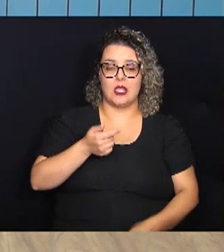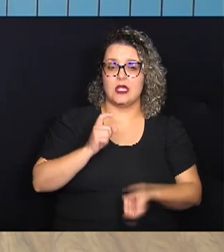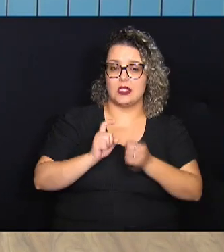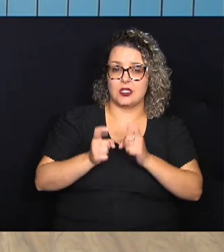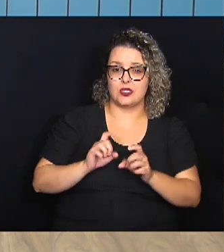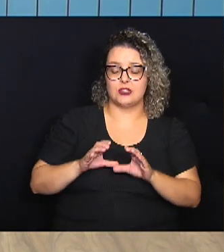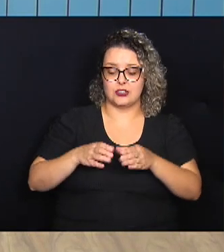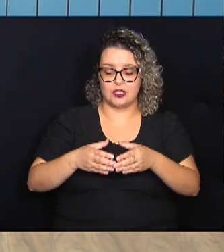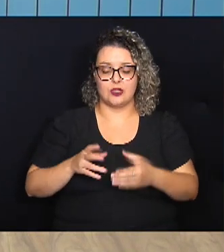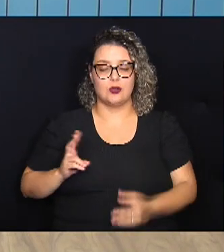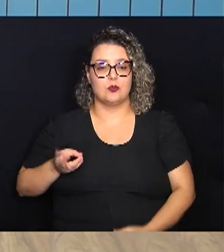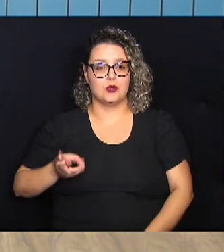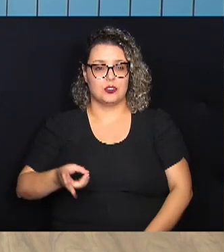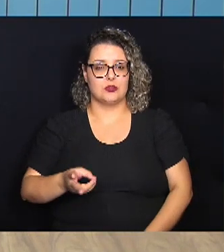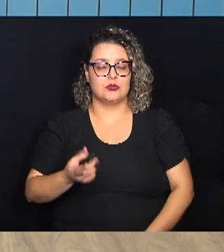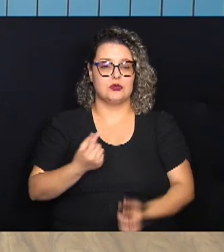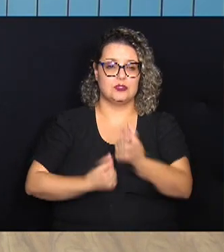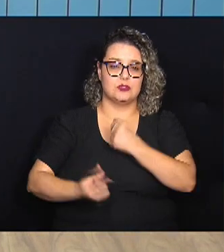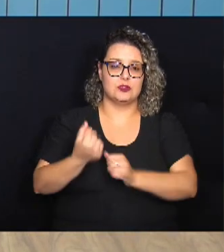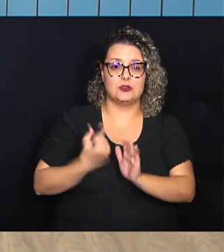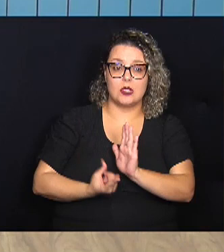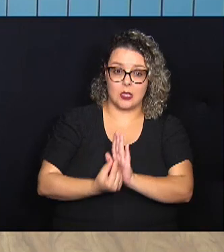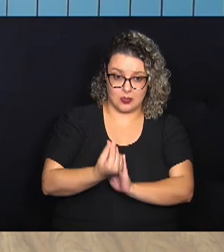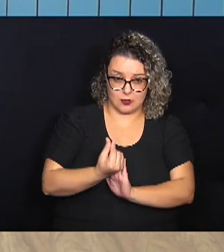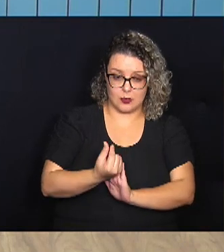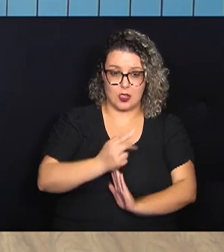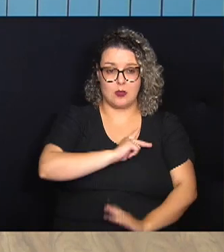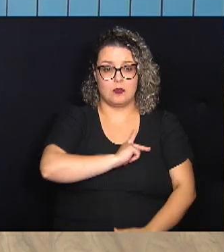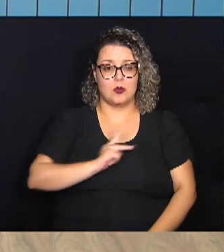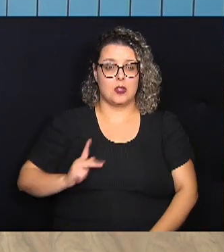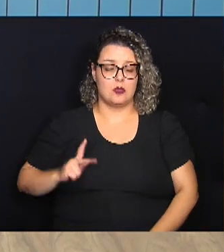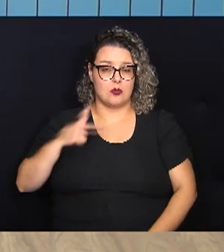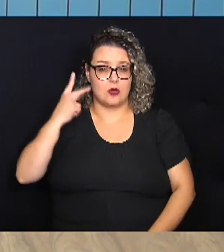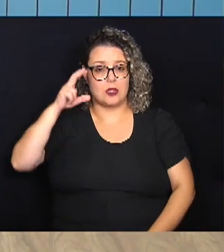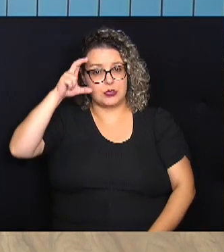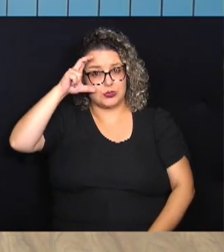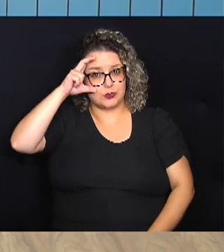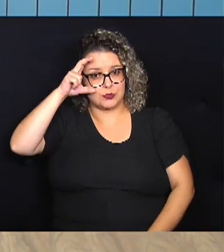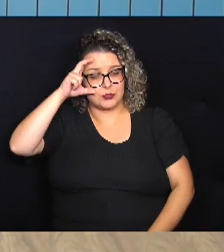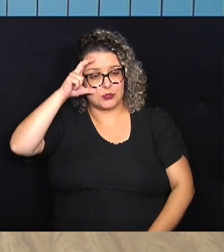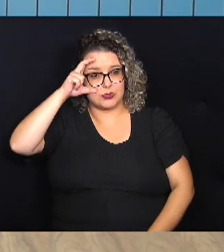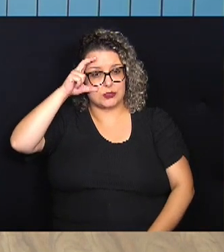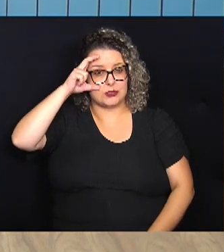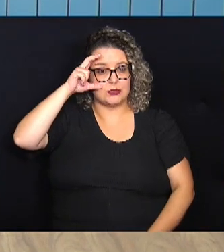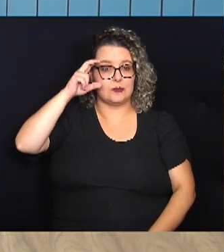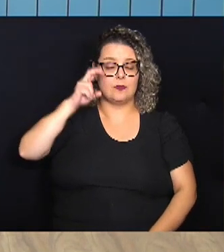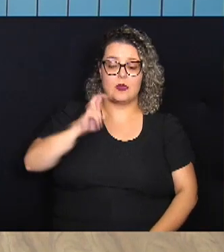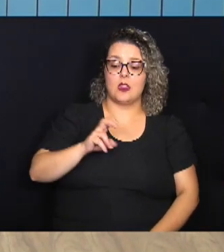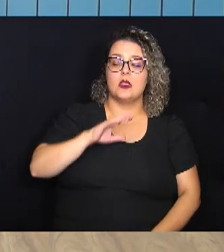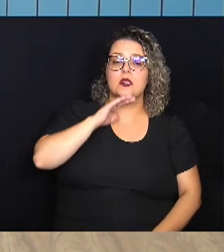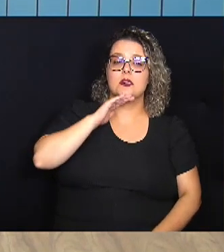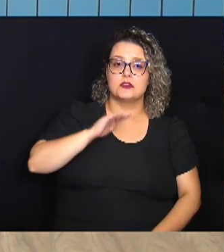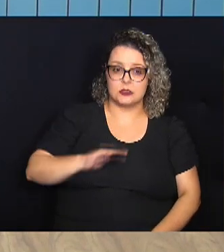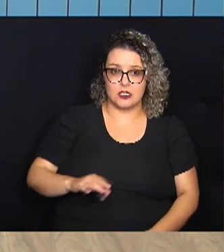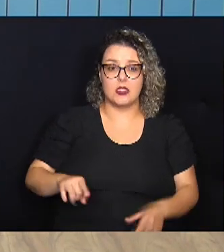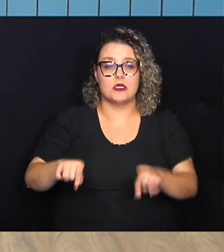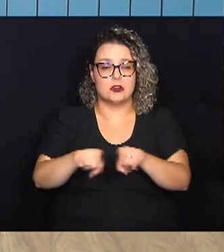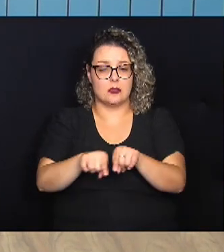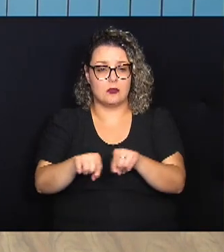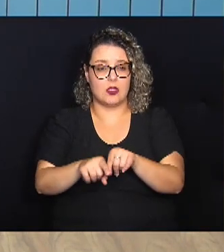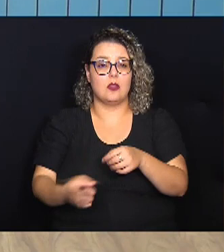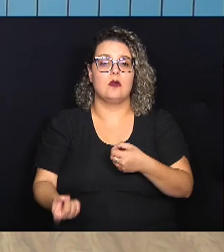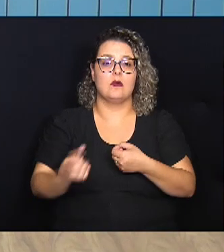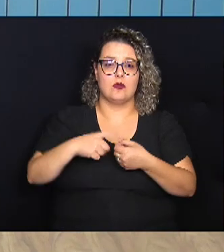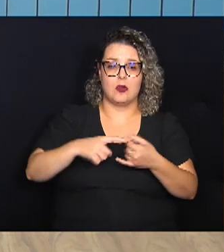da Comissão Permanente de Finanças e Orçamento, presidida pelo vereador Carlinhos Camelô. Às 5 horas da tarde também a gente volta com